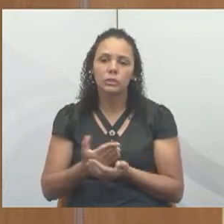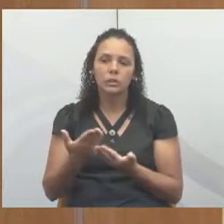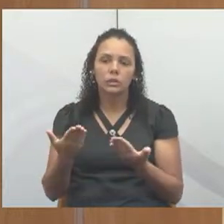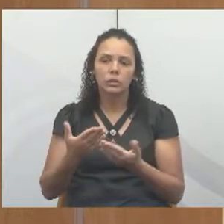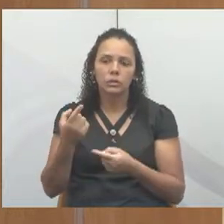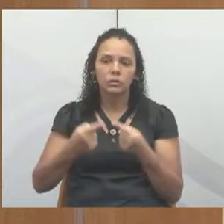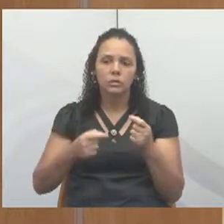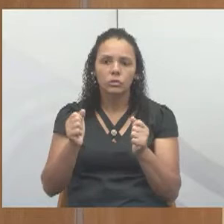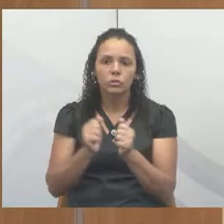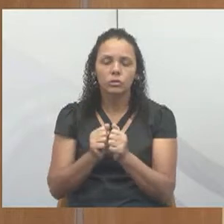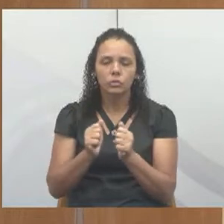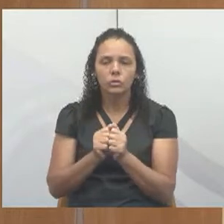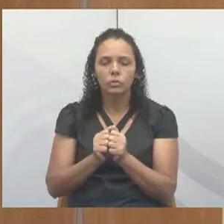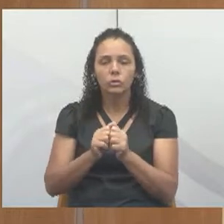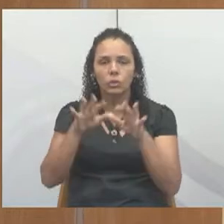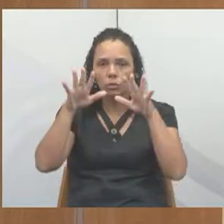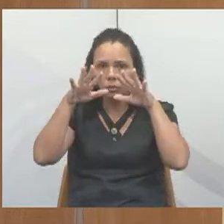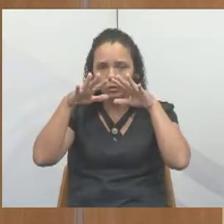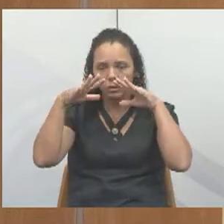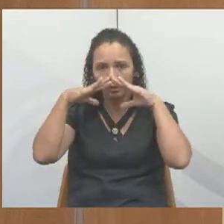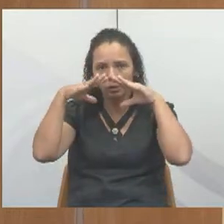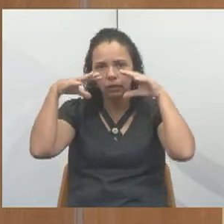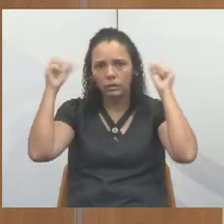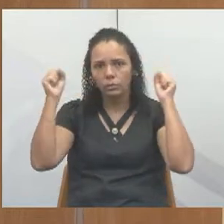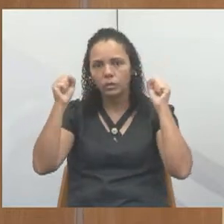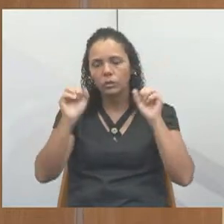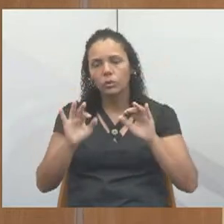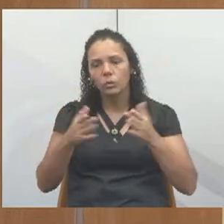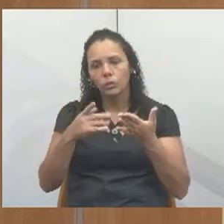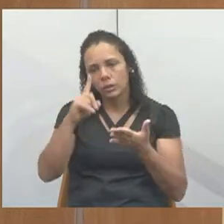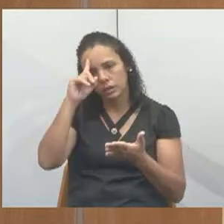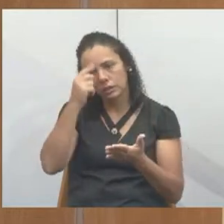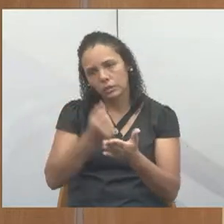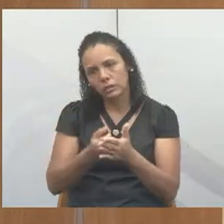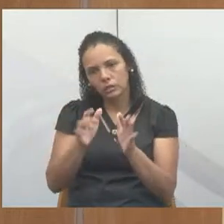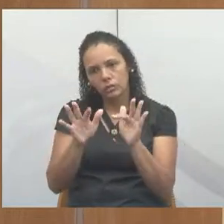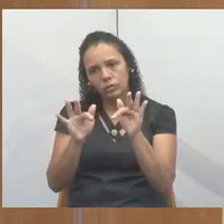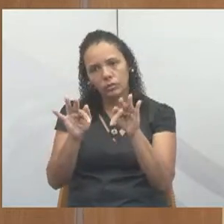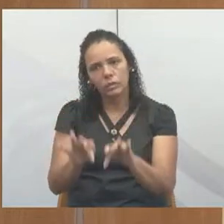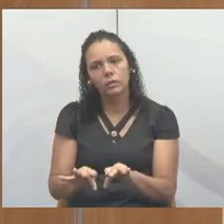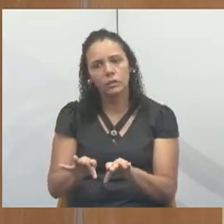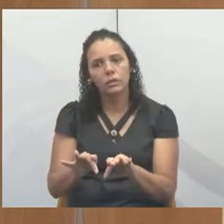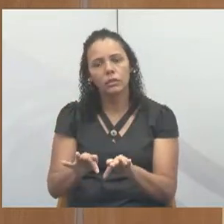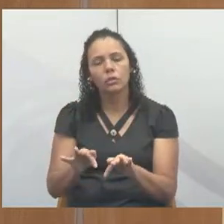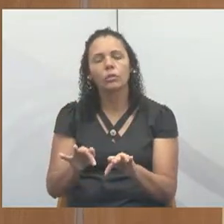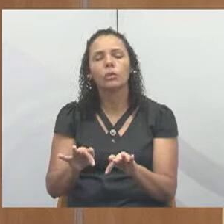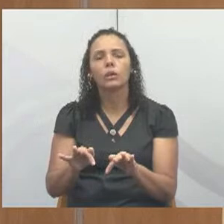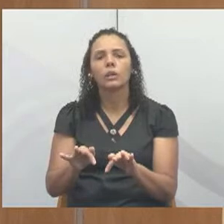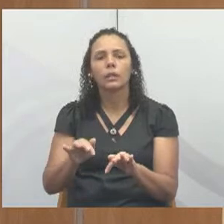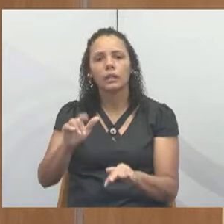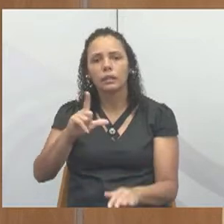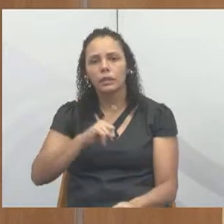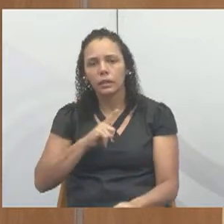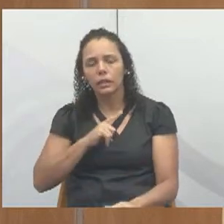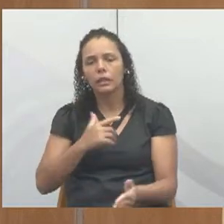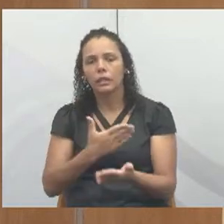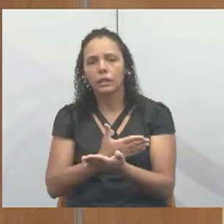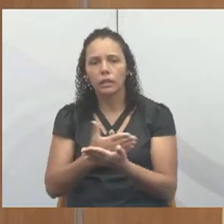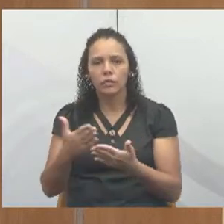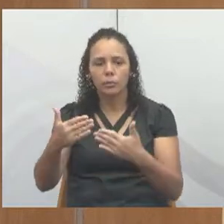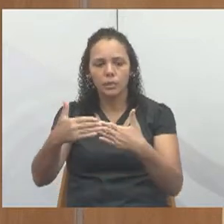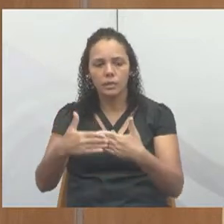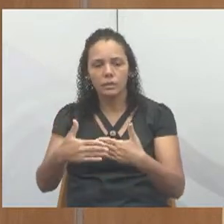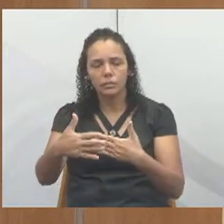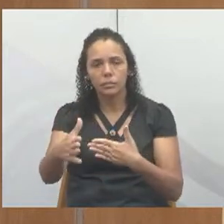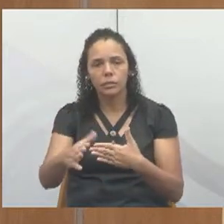discussão junto ao tribunal, ou seja, a partir do momento que houver uma decisão final do tribunal, a gente recomeça das oficinas para frente. Então,